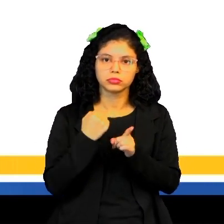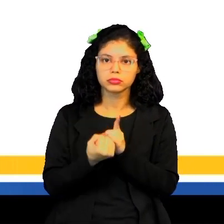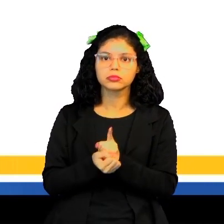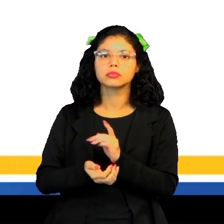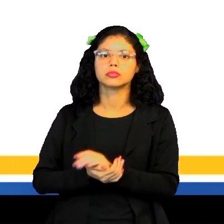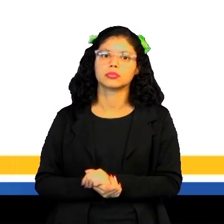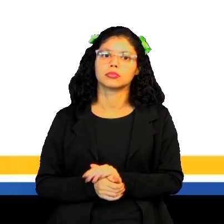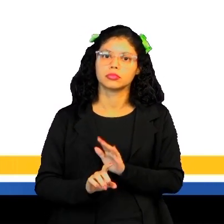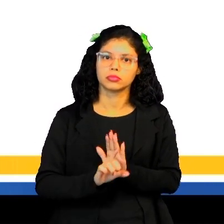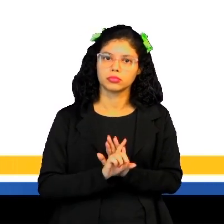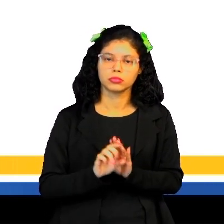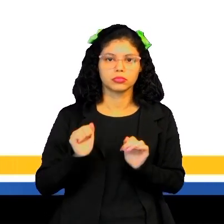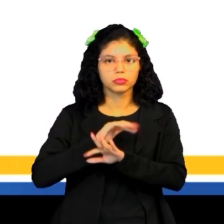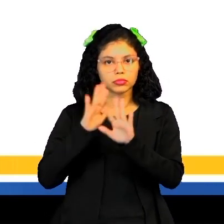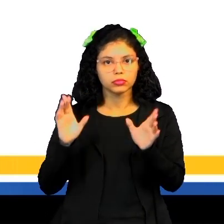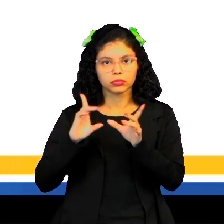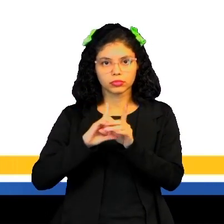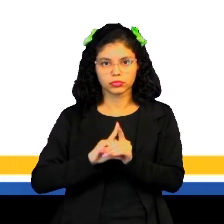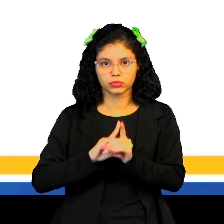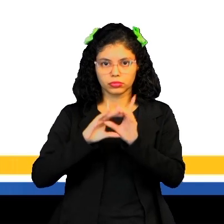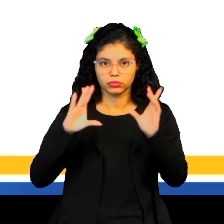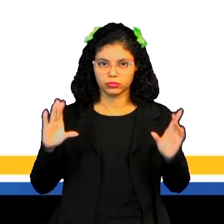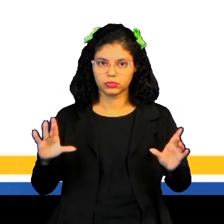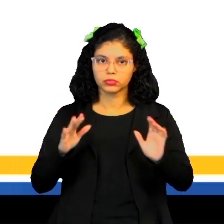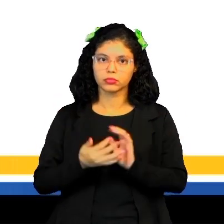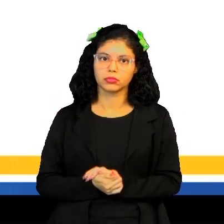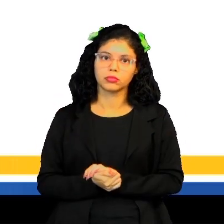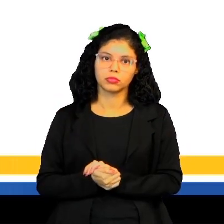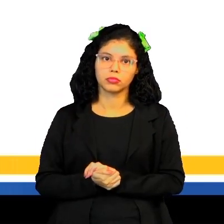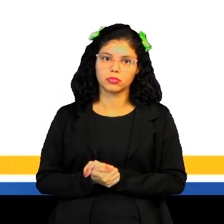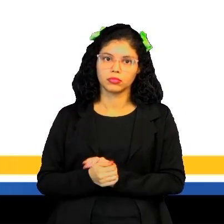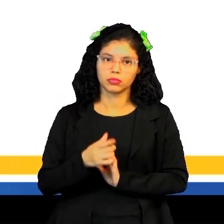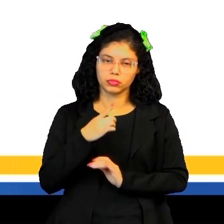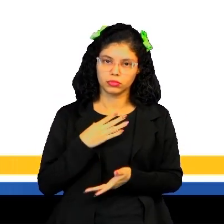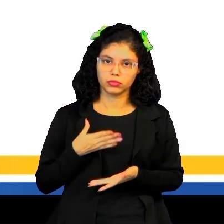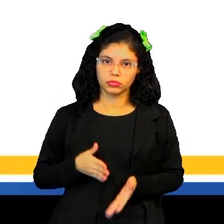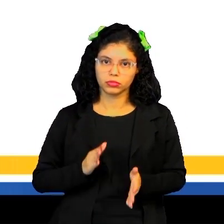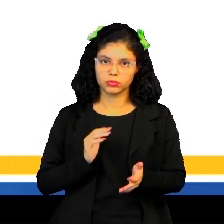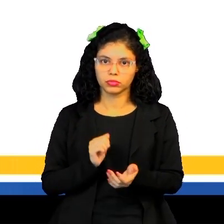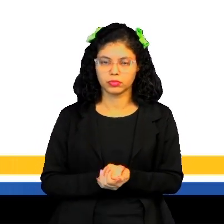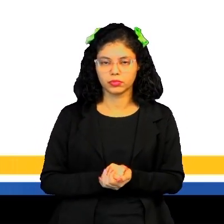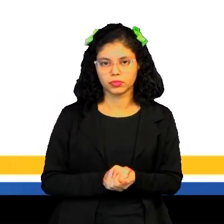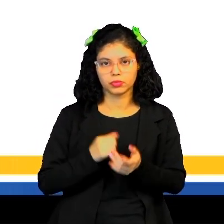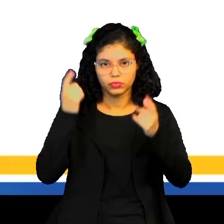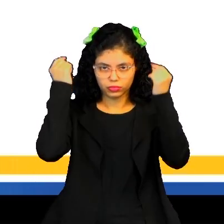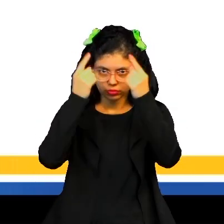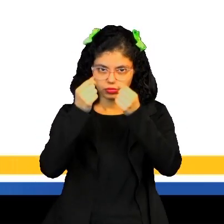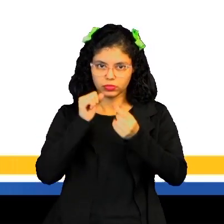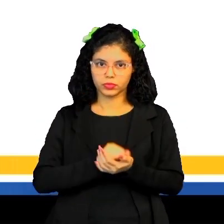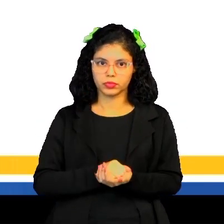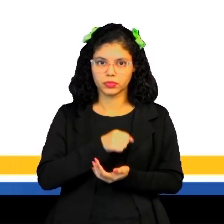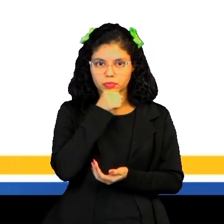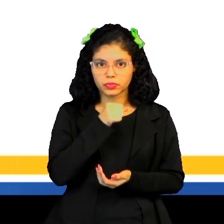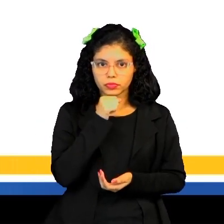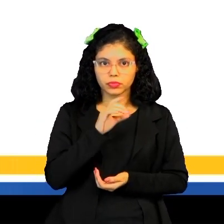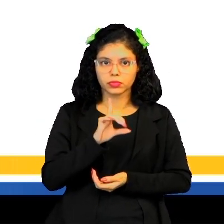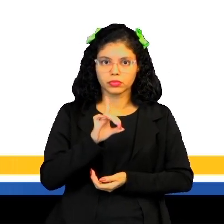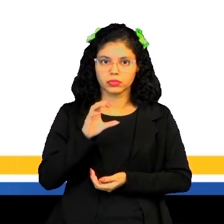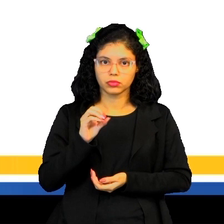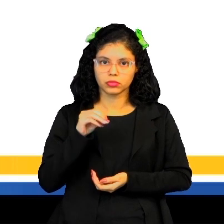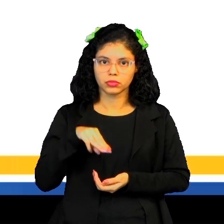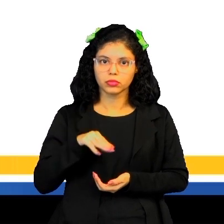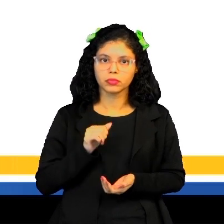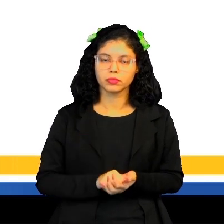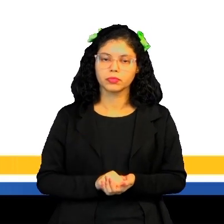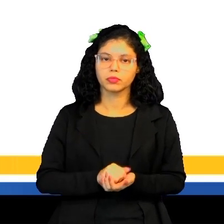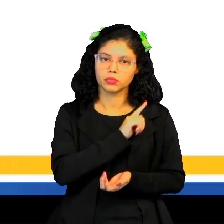ocidental, né, um legado grego, claro, é a democracia, né, tem origem lá na Grécia Antiga, né, significado demos kratia, né, o governo